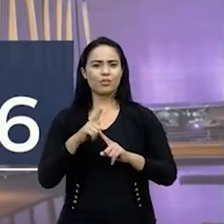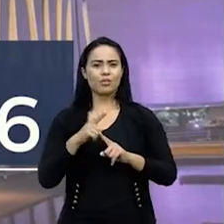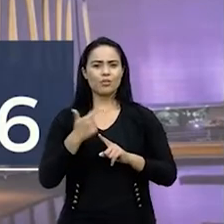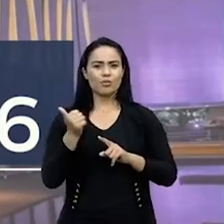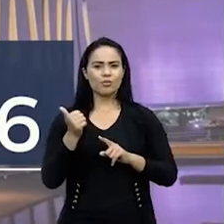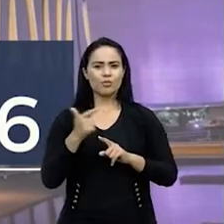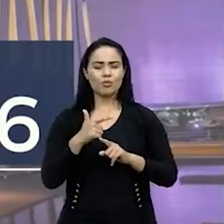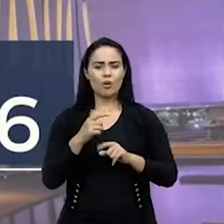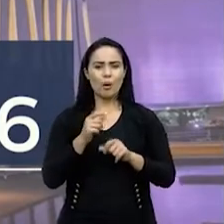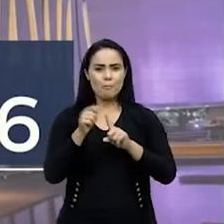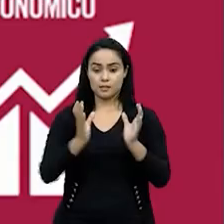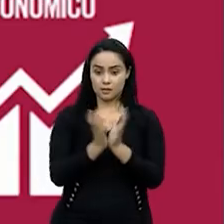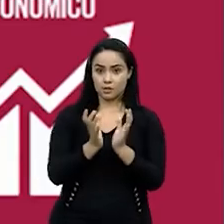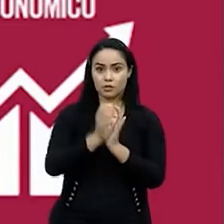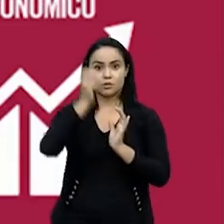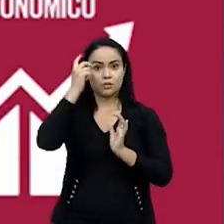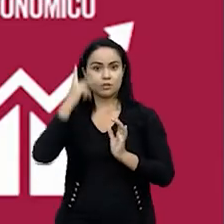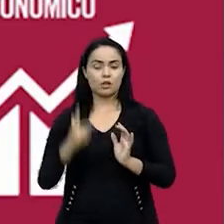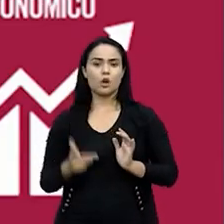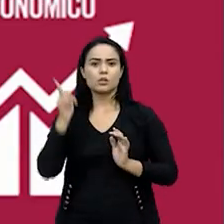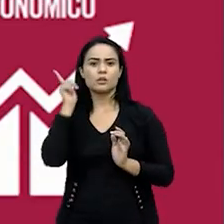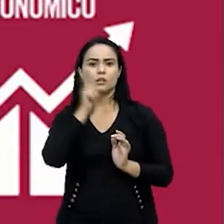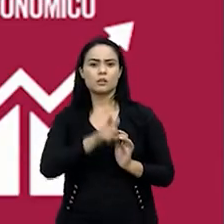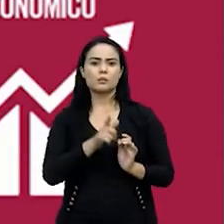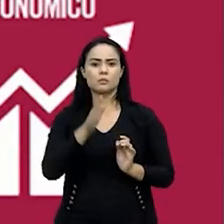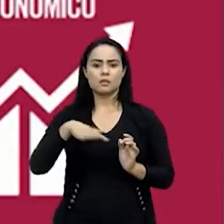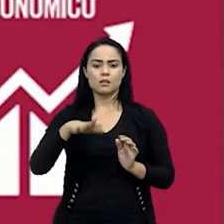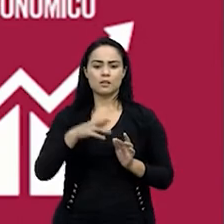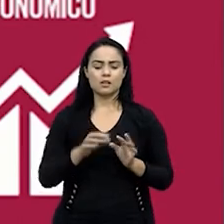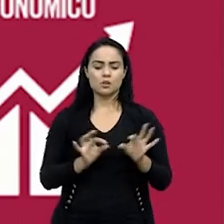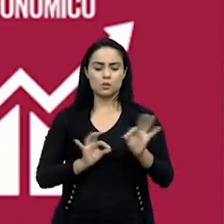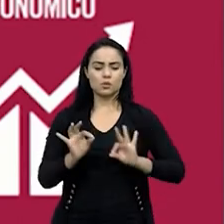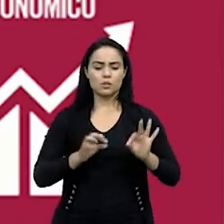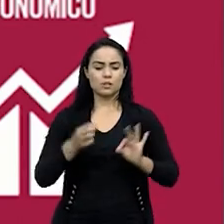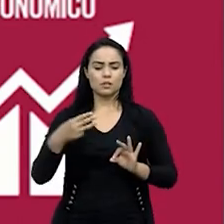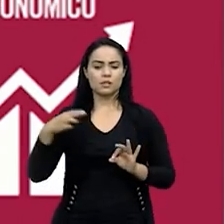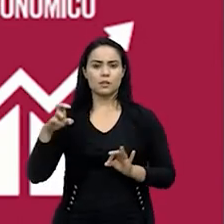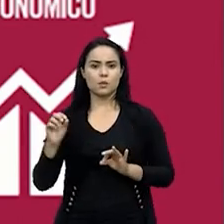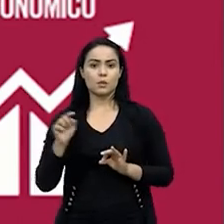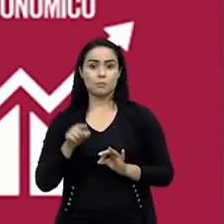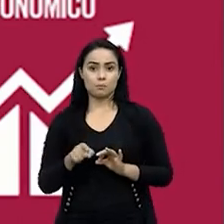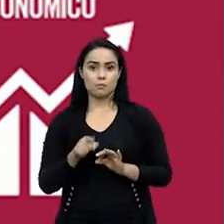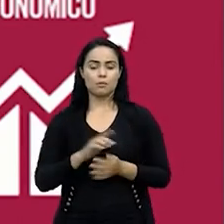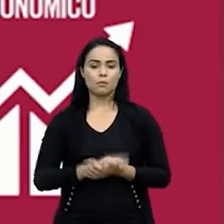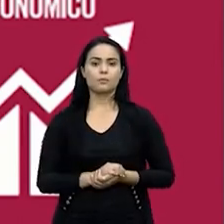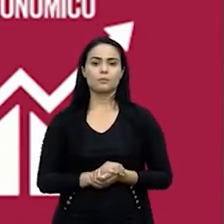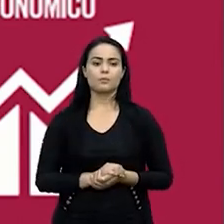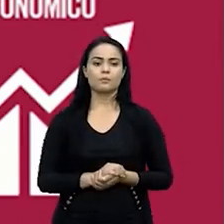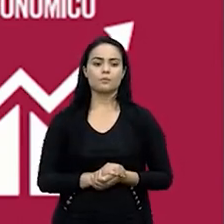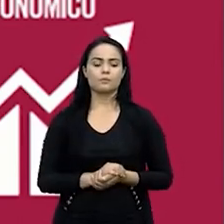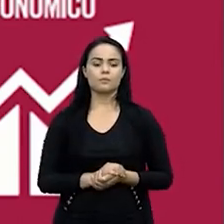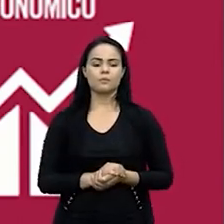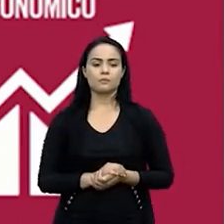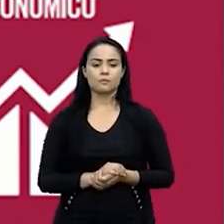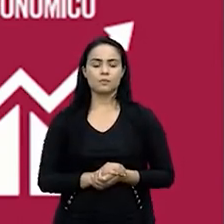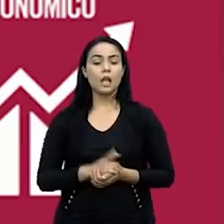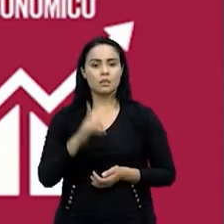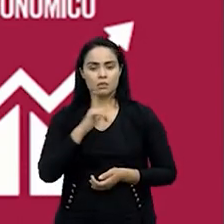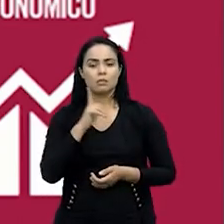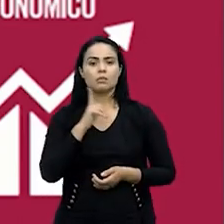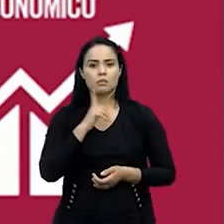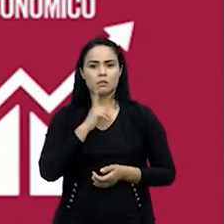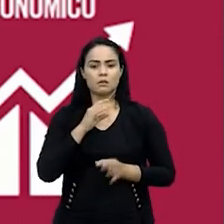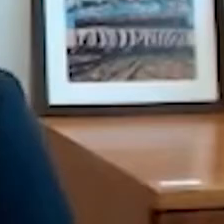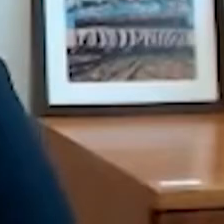após um acordo de cooperação com a Advocacia Geral da União, que adotou uma política de desjudicialização e análise